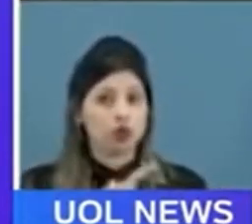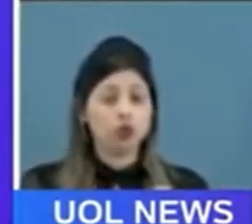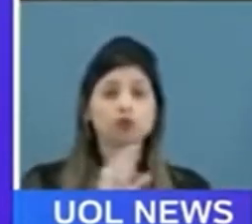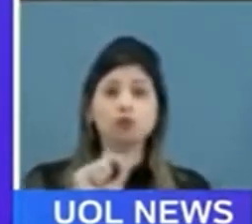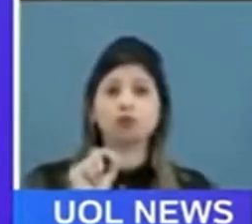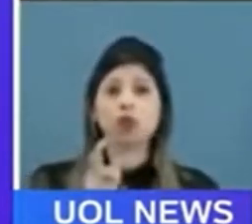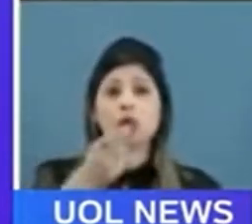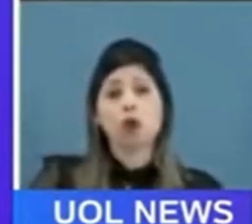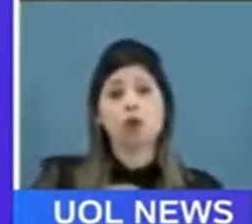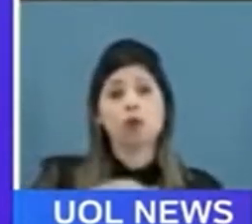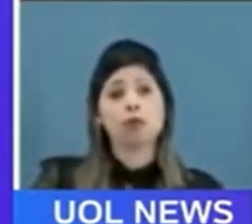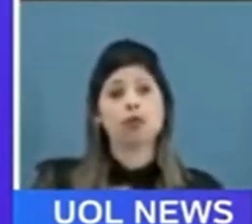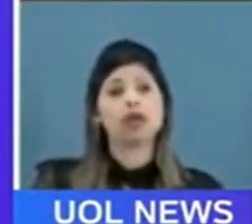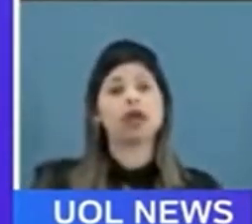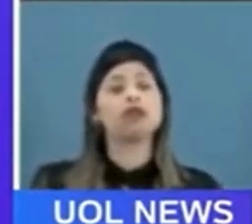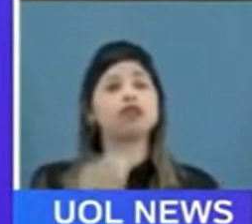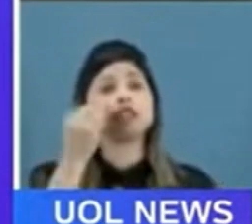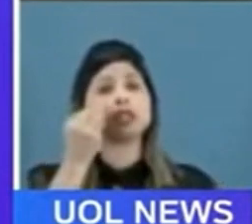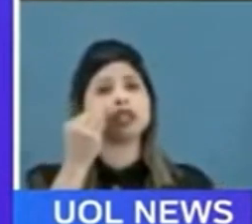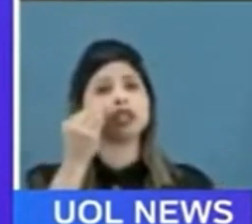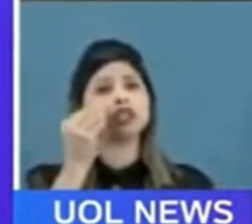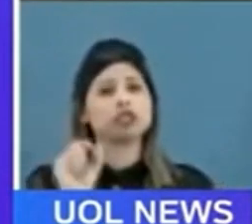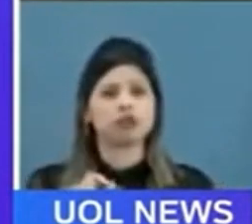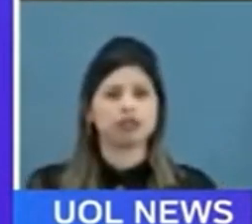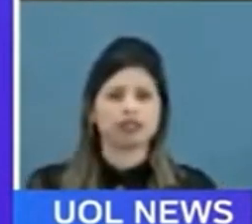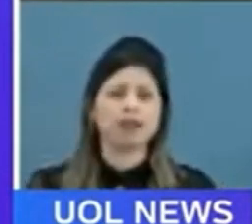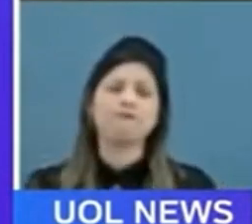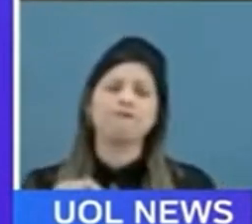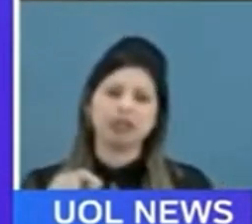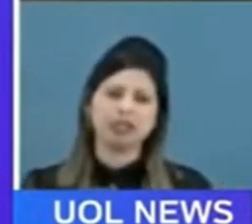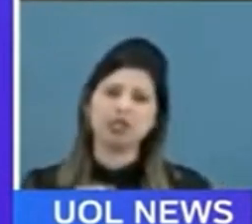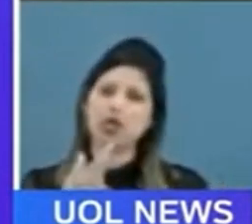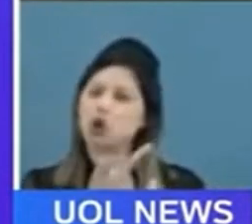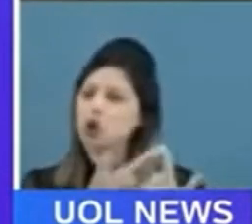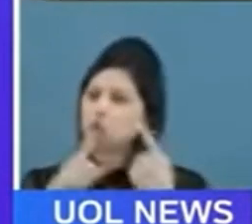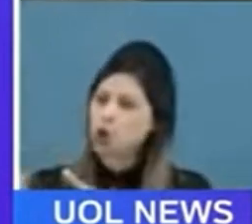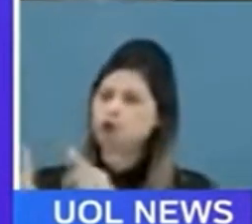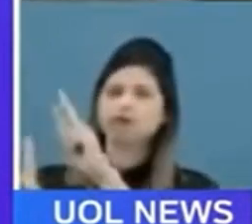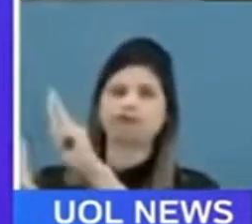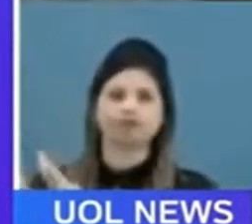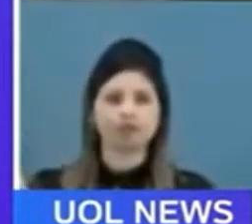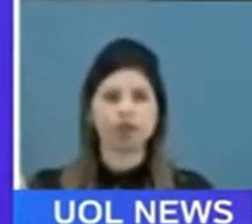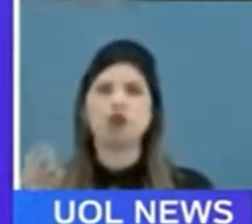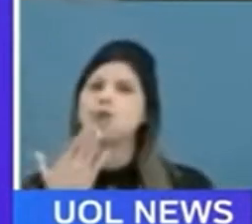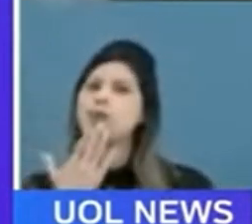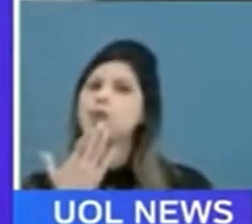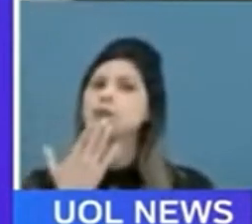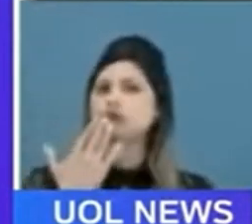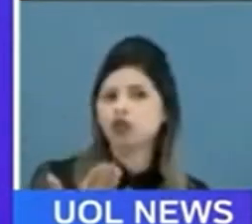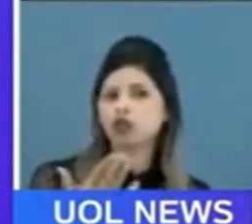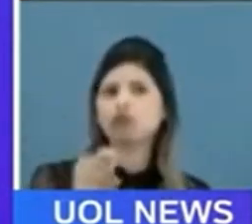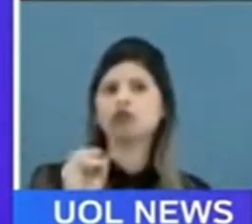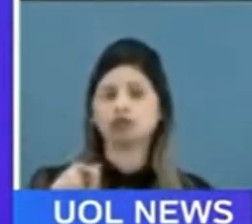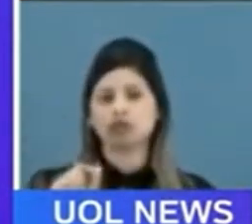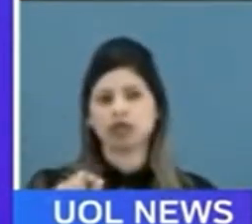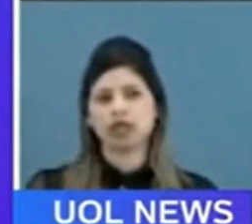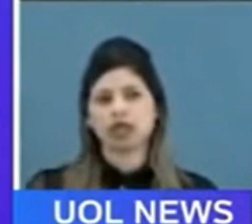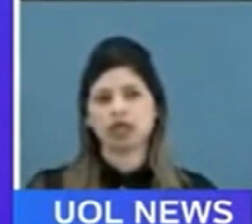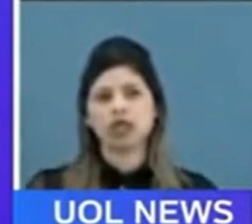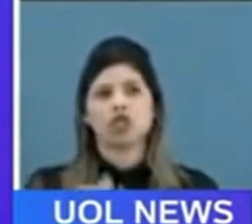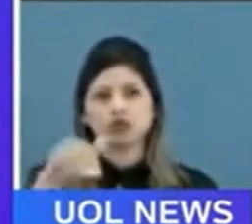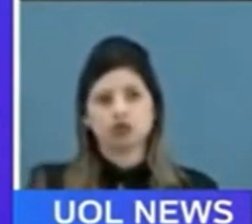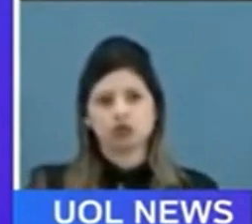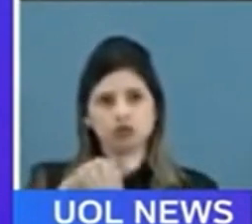lá num canto e que isso não era utilizado negou que tenha feito uma um monitoramento uma